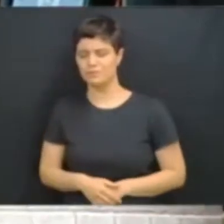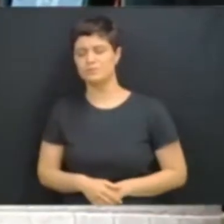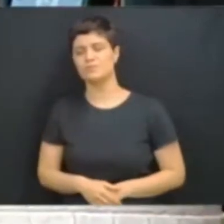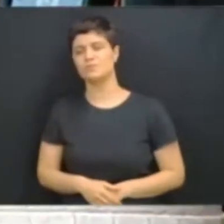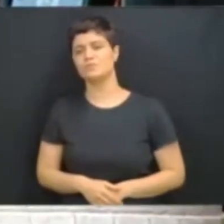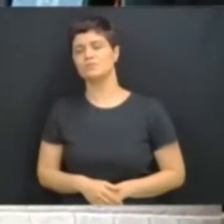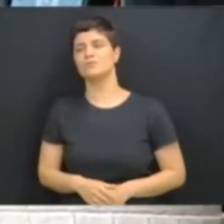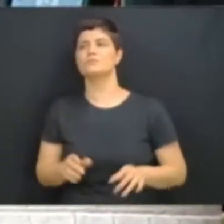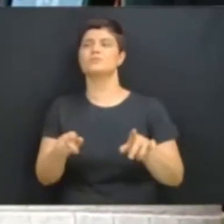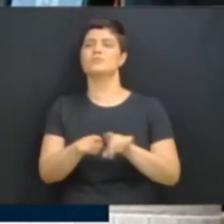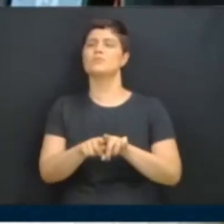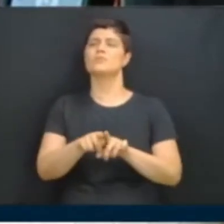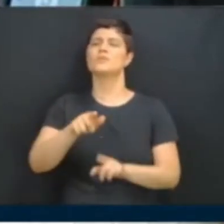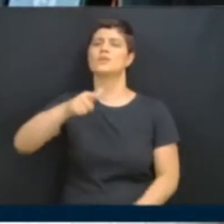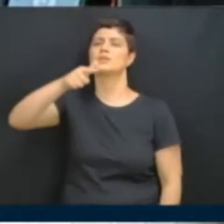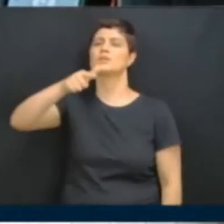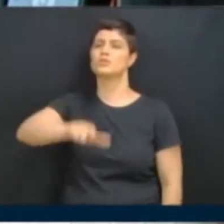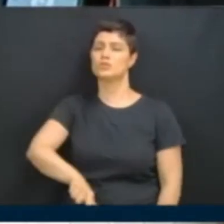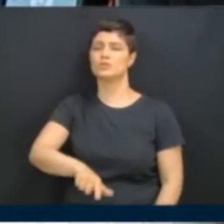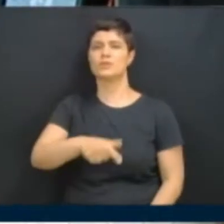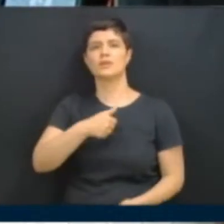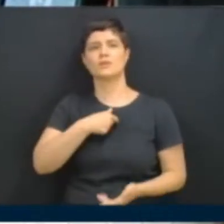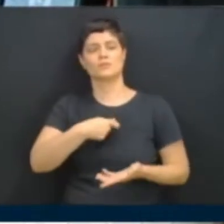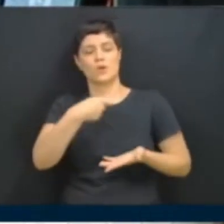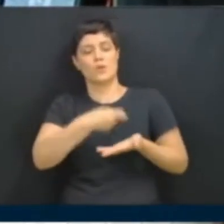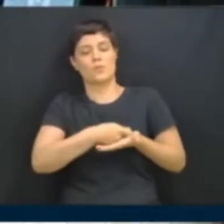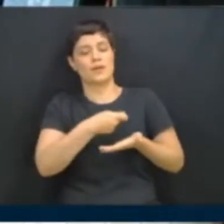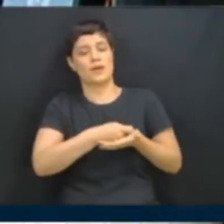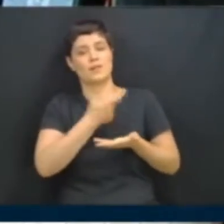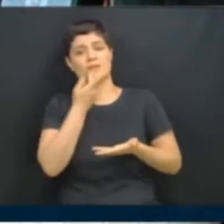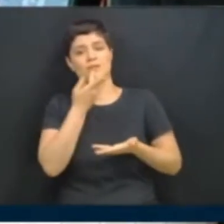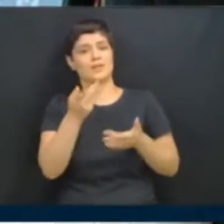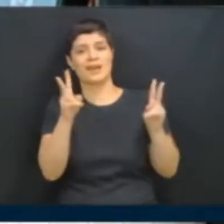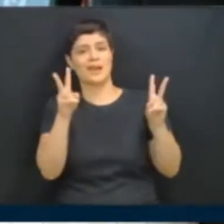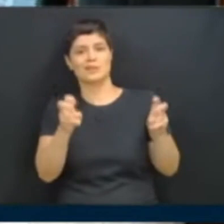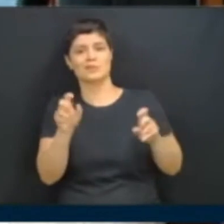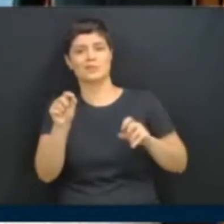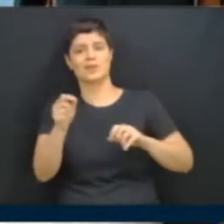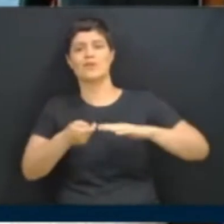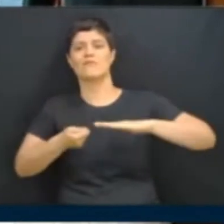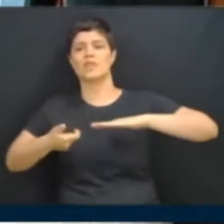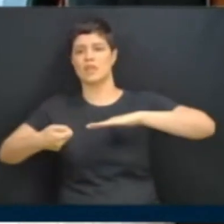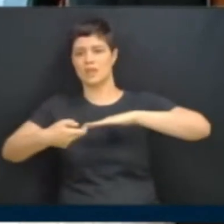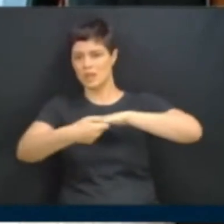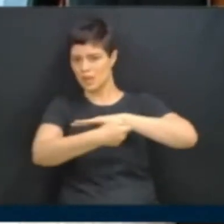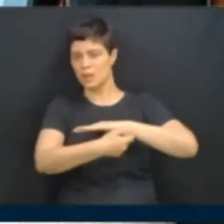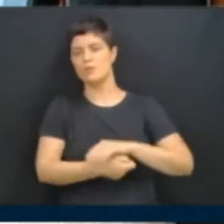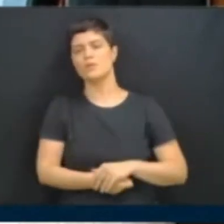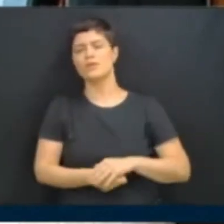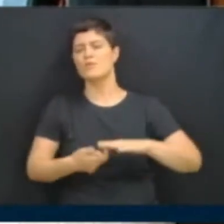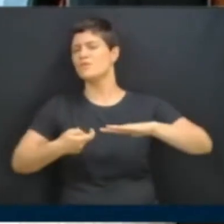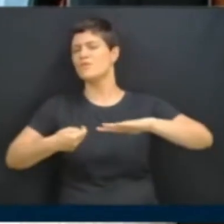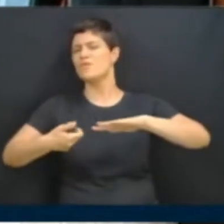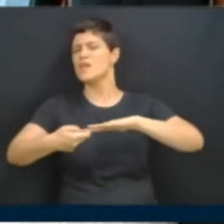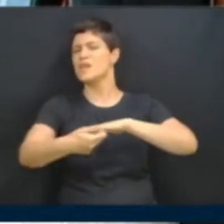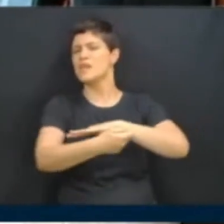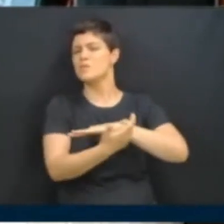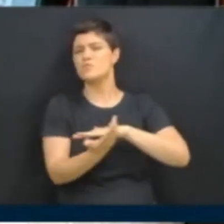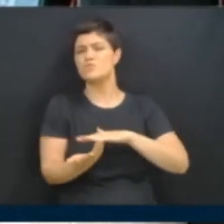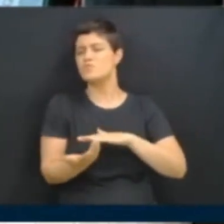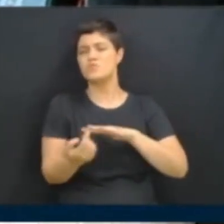E, novamente, sou obrigado a falar do tema chamado fake news. A fake news, de